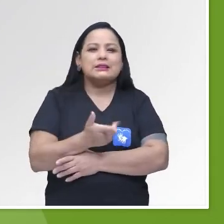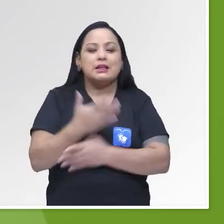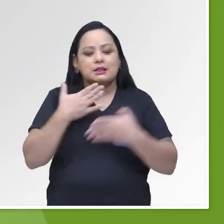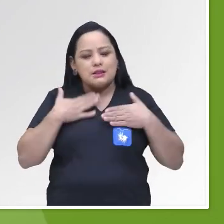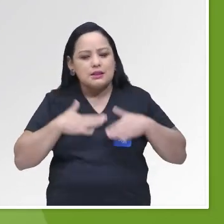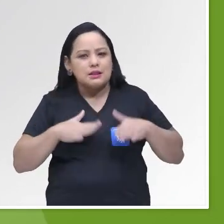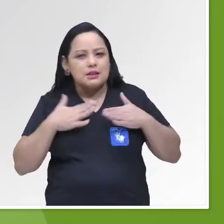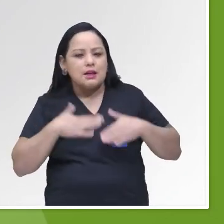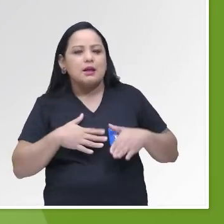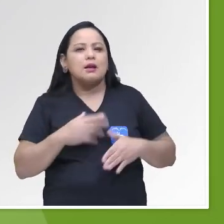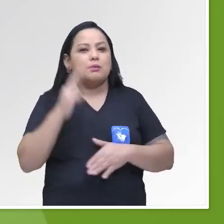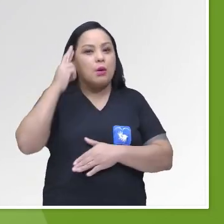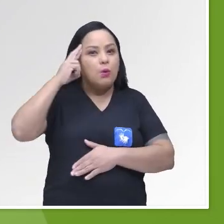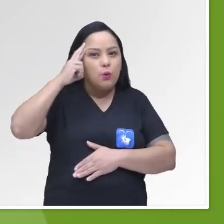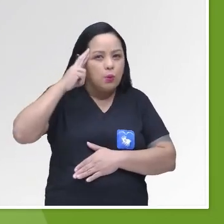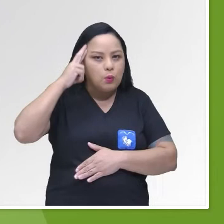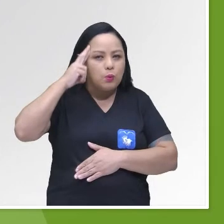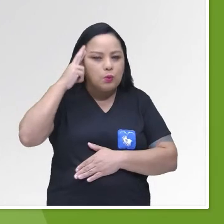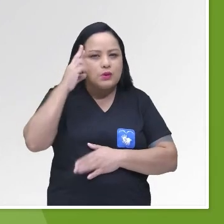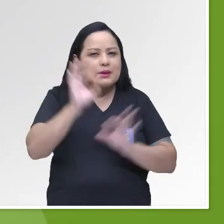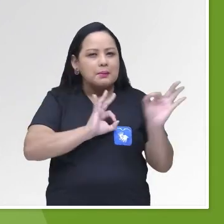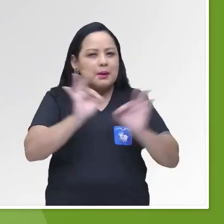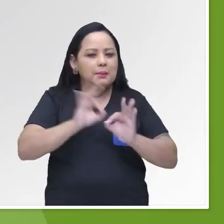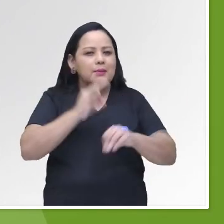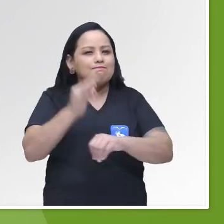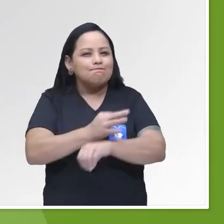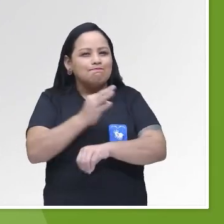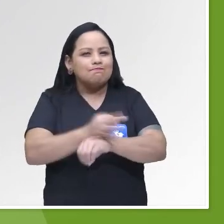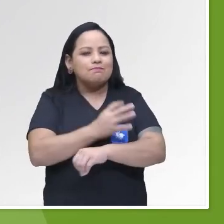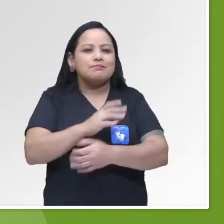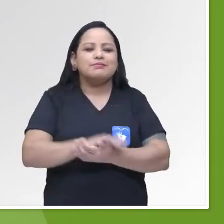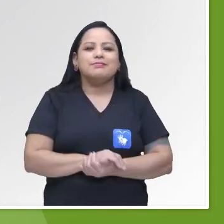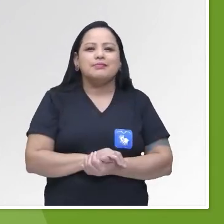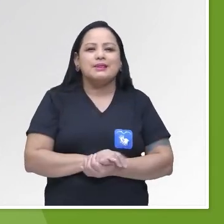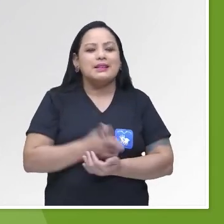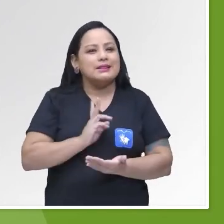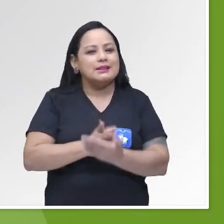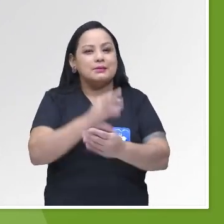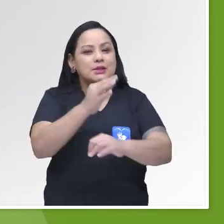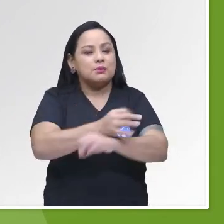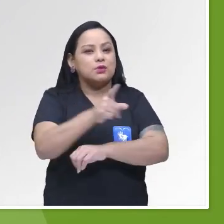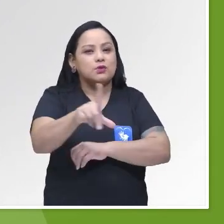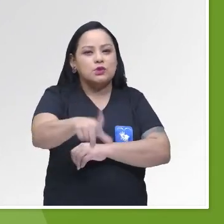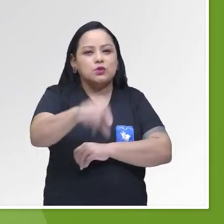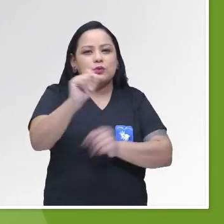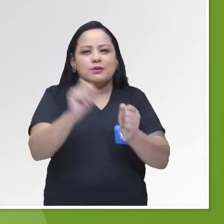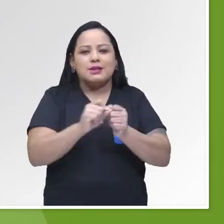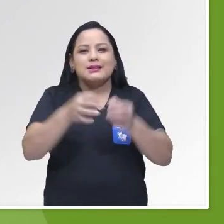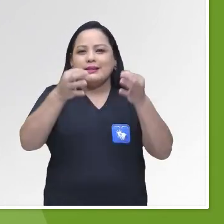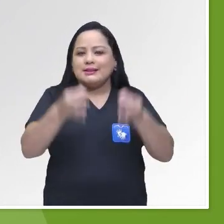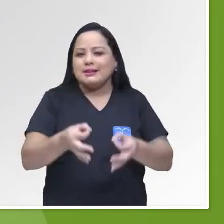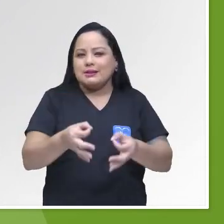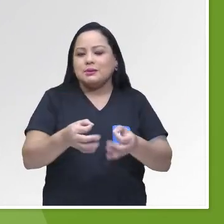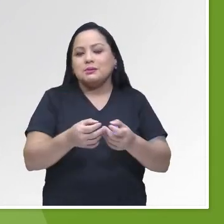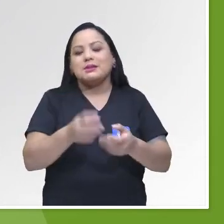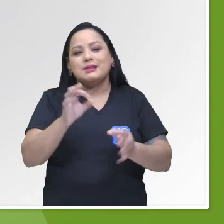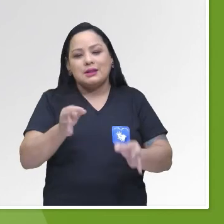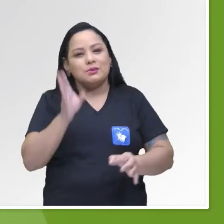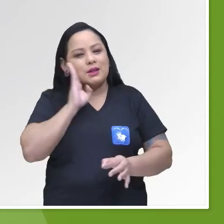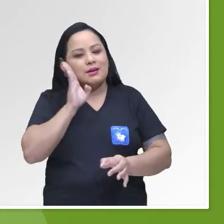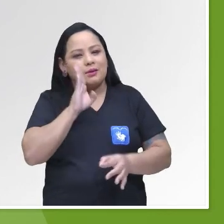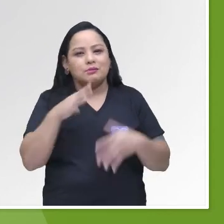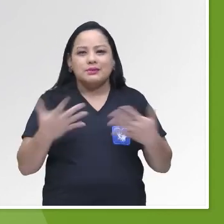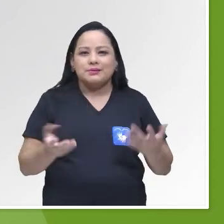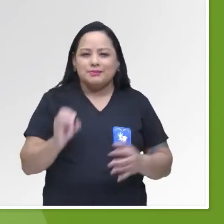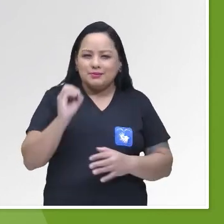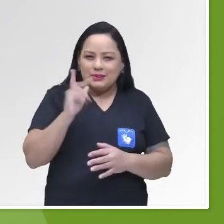calma, raciocinar e fazer as nossas tentativas. Nem sempre a tentativa que você vai fazer vai dar certo. Se der certo, legal.